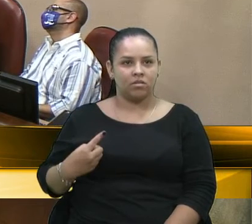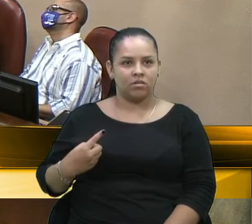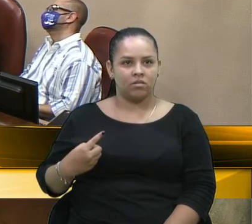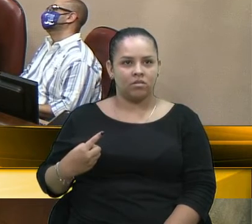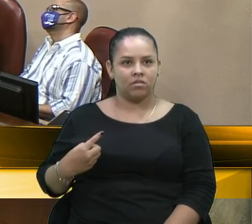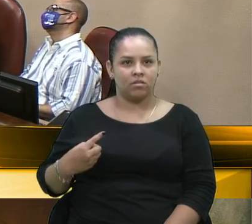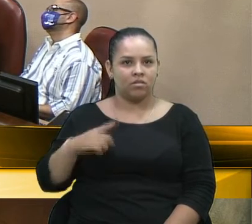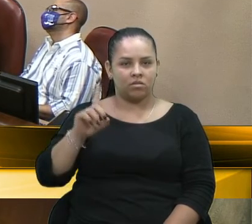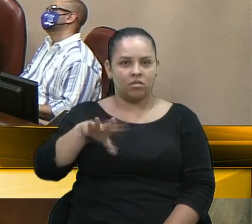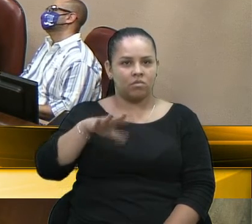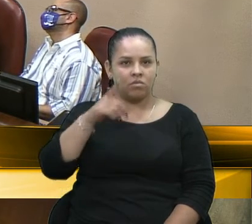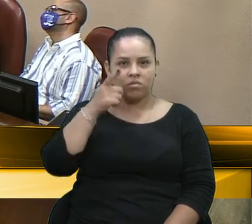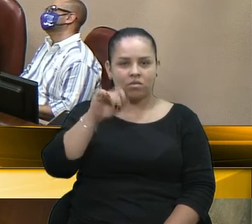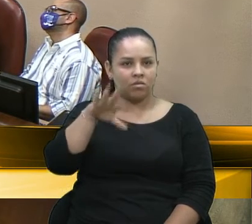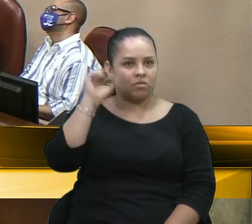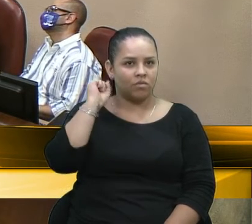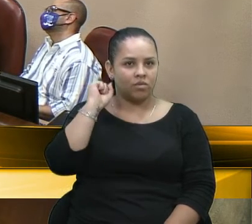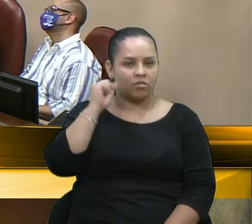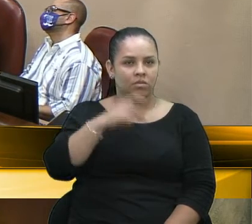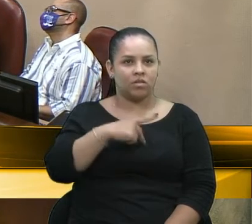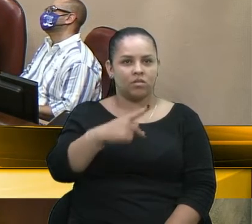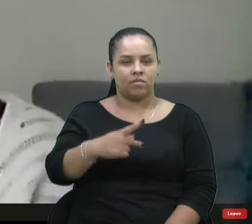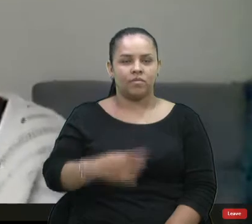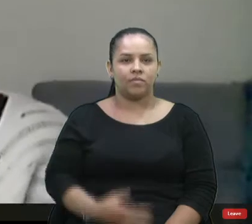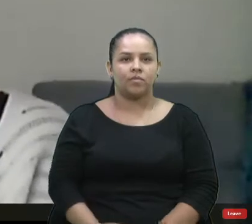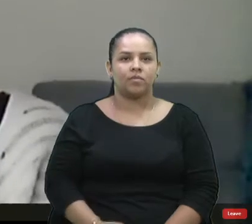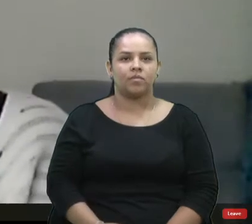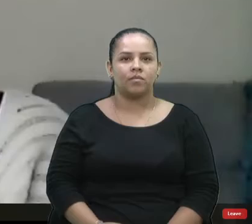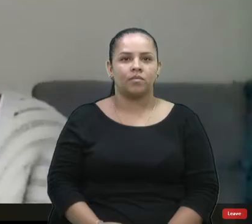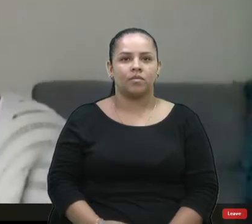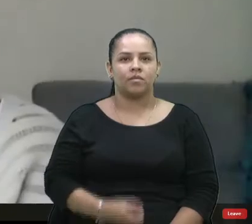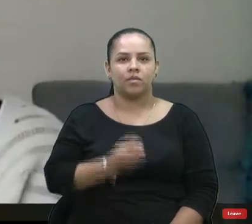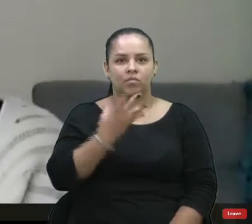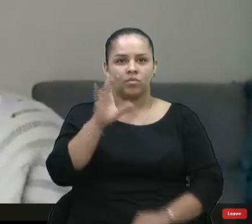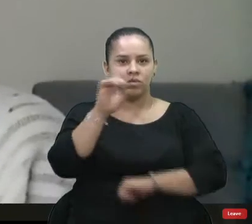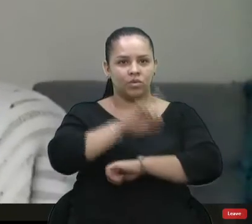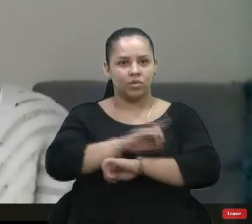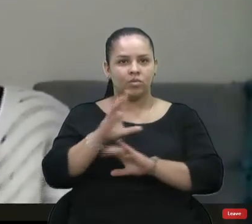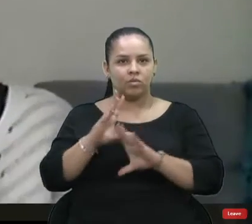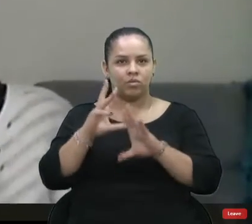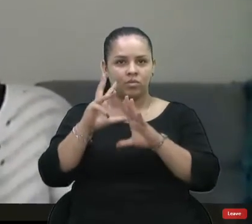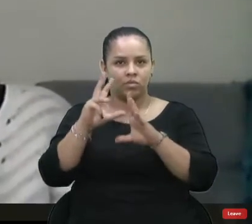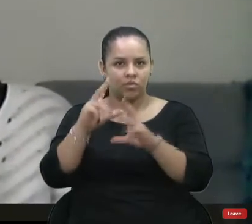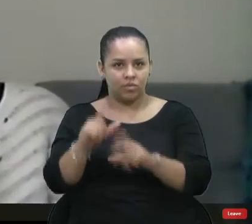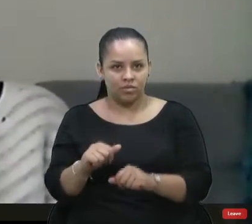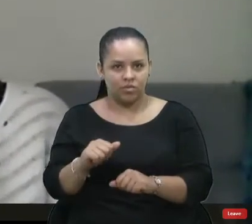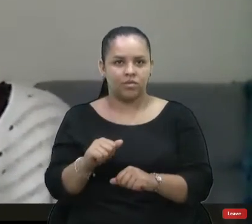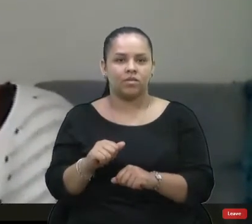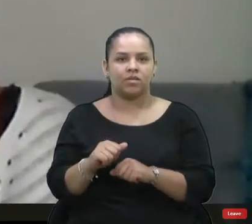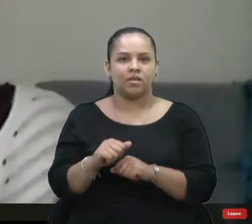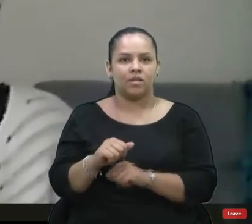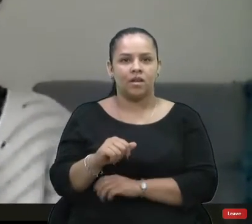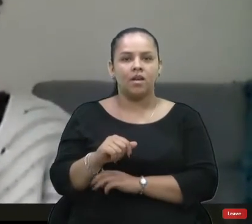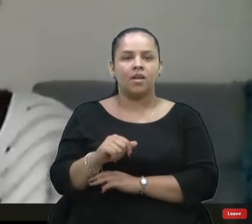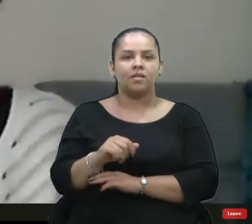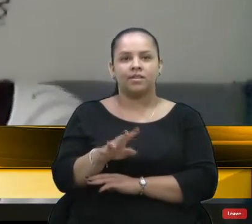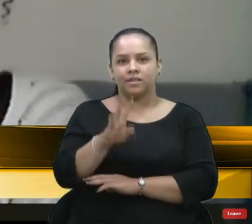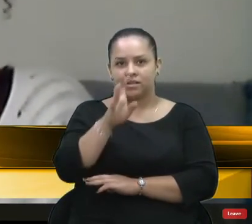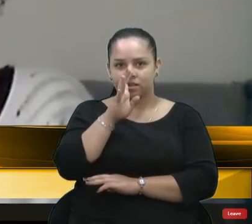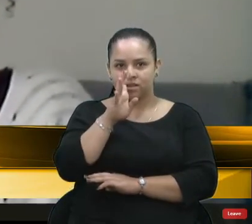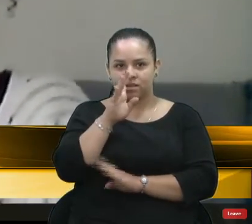estava conseguindo ouvir o presidente. Então, bom dia a todos e todas, todos que nos assistem de